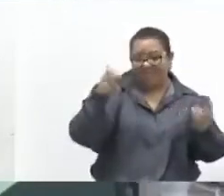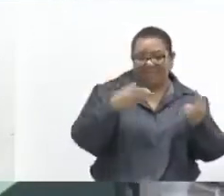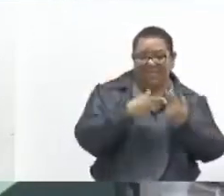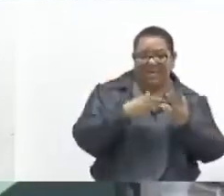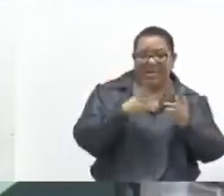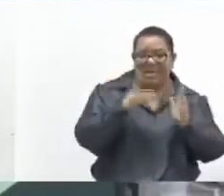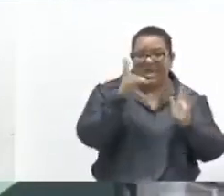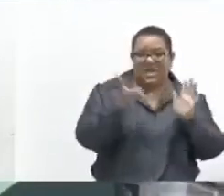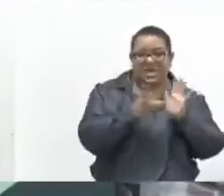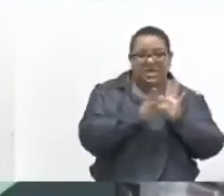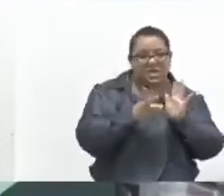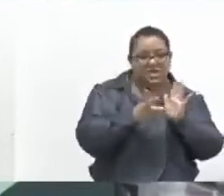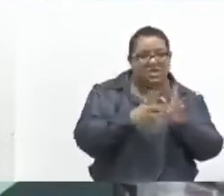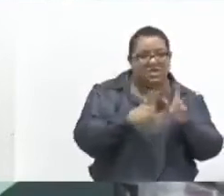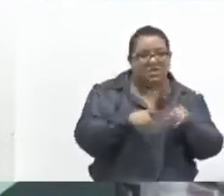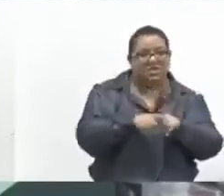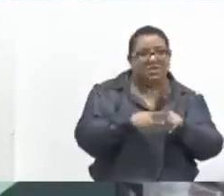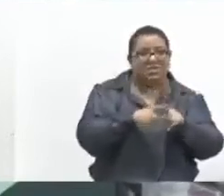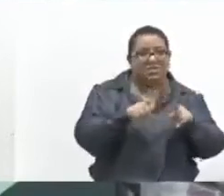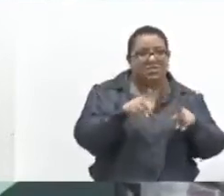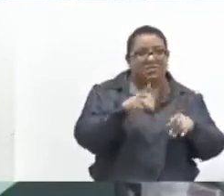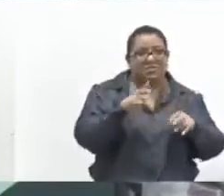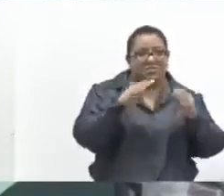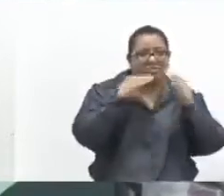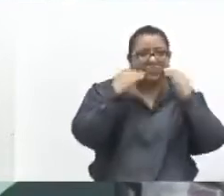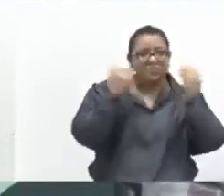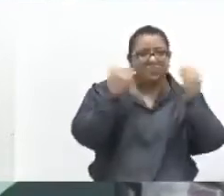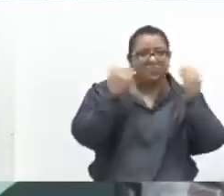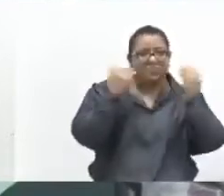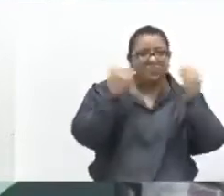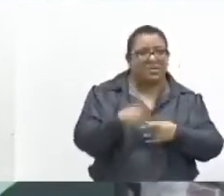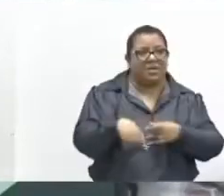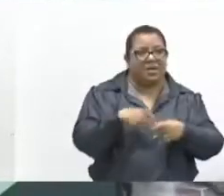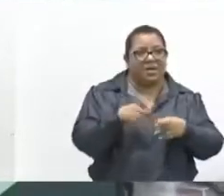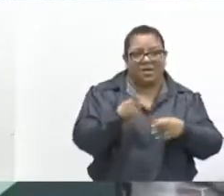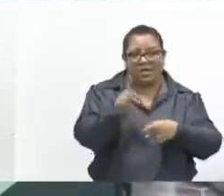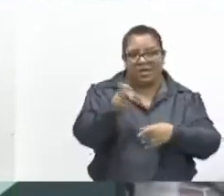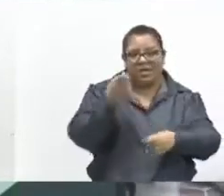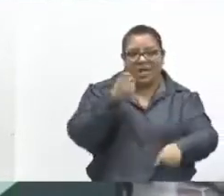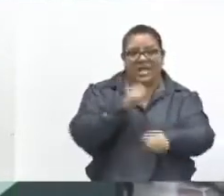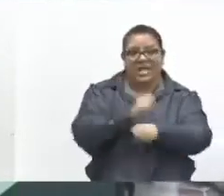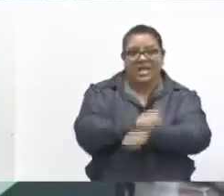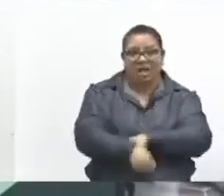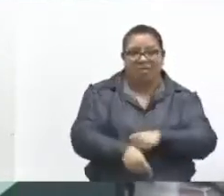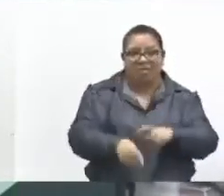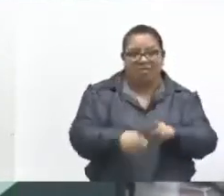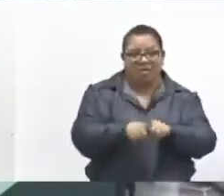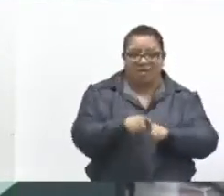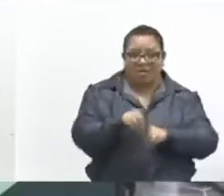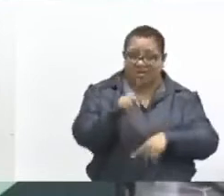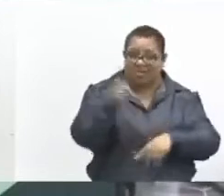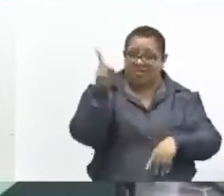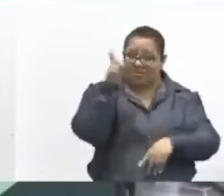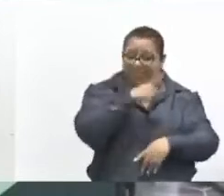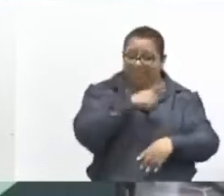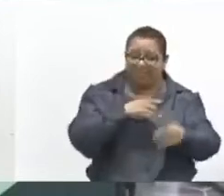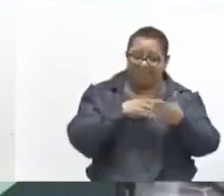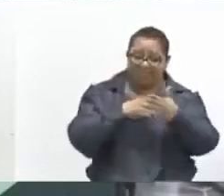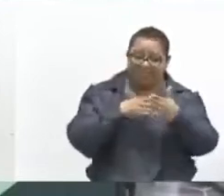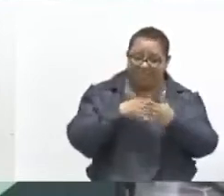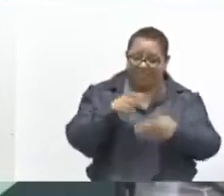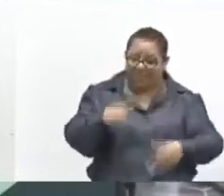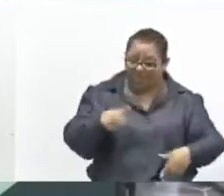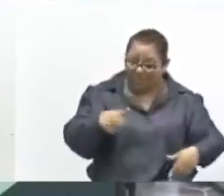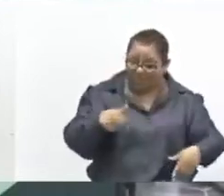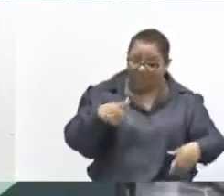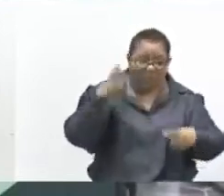indígenas, quilombolas e de comunidades tradicionais que tenham de origem comprovada. Porque, gente, a dificuldade que nós temos, nós que somos aqui da